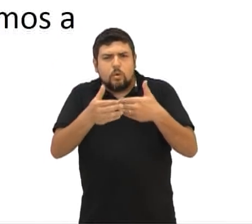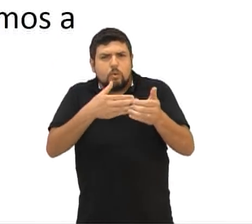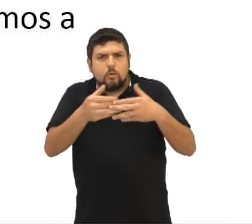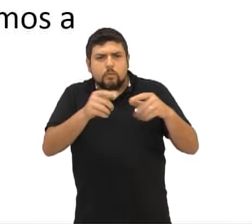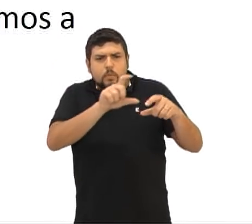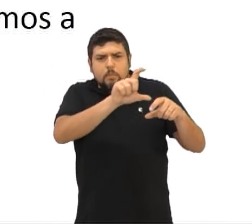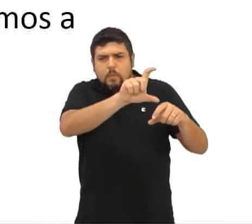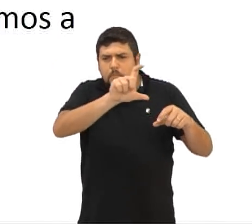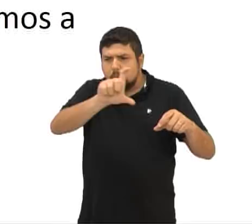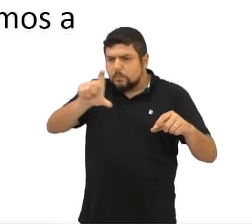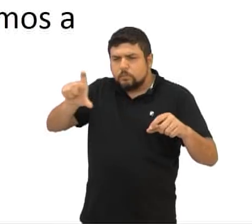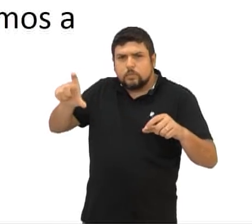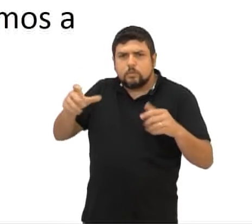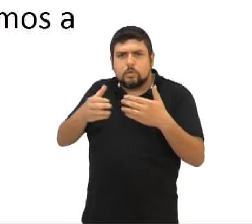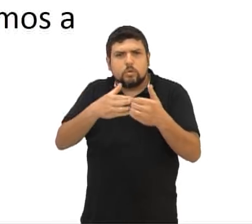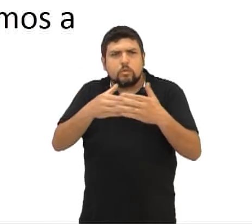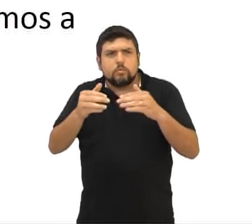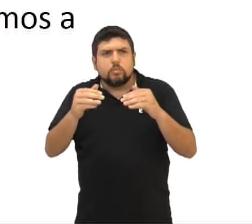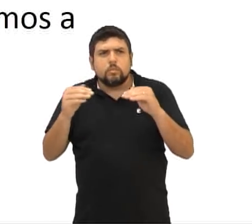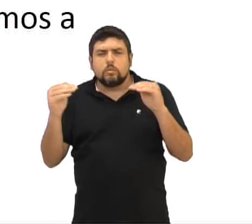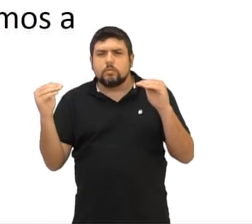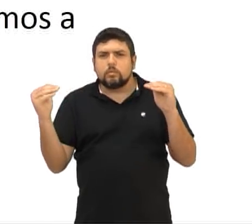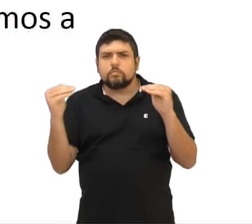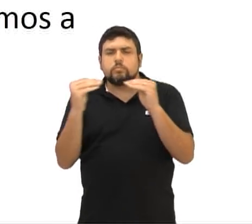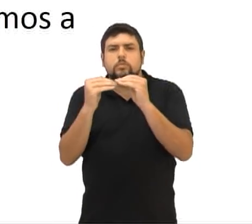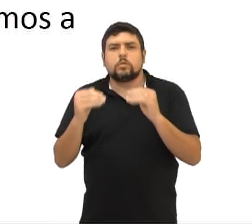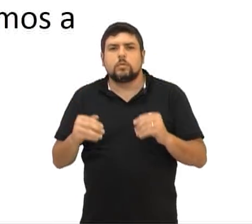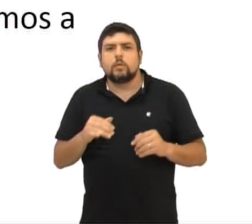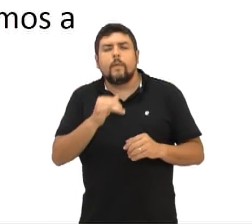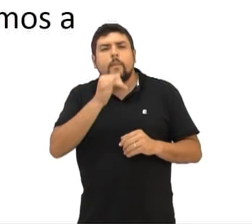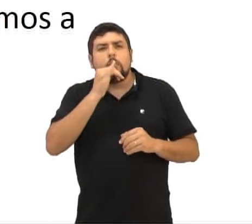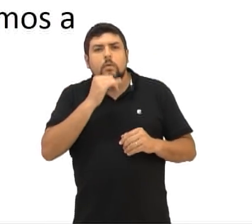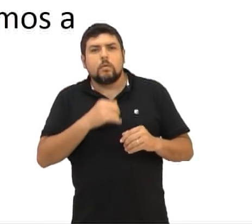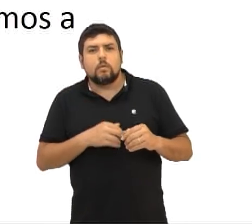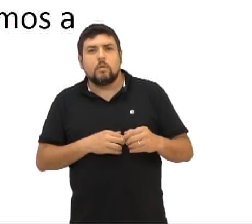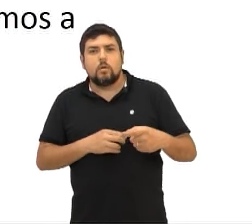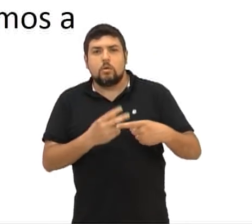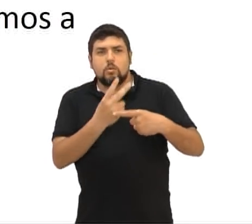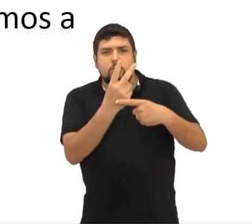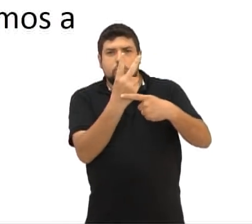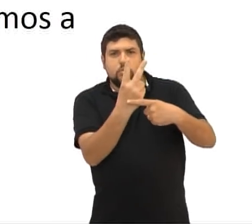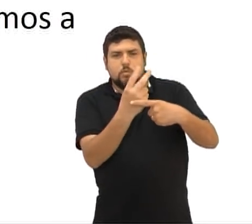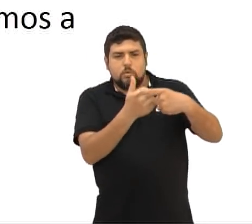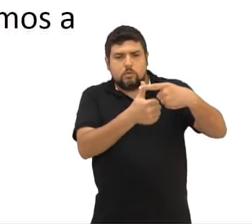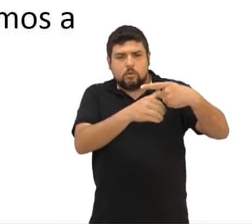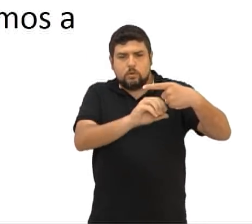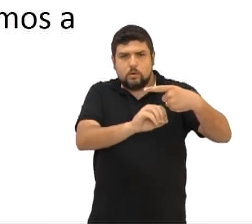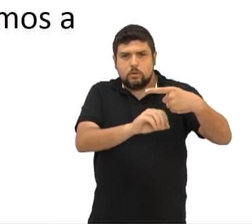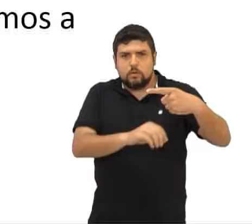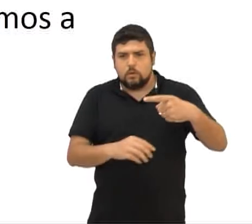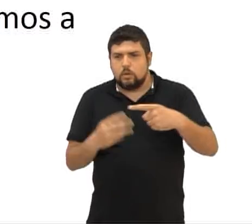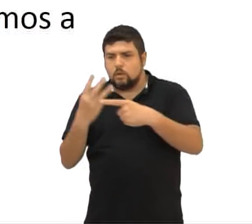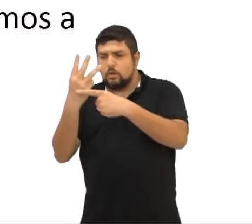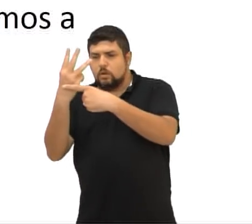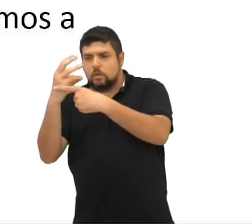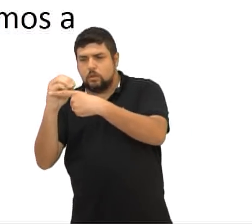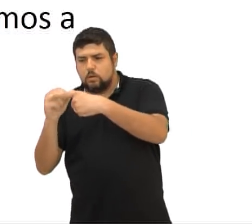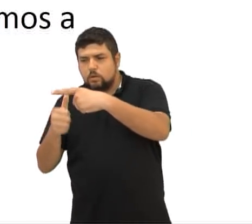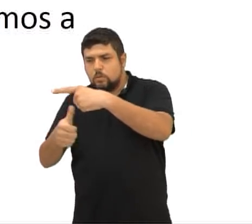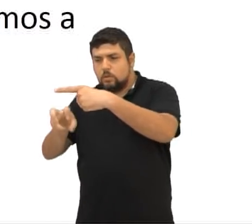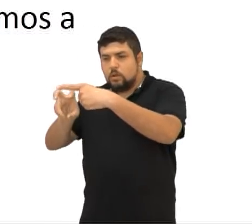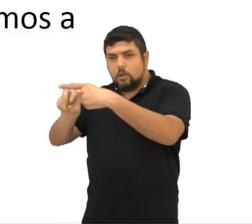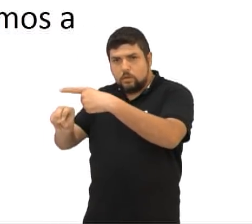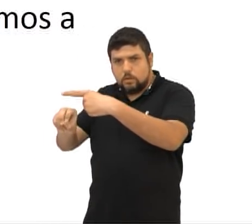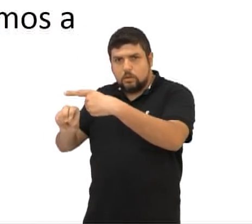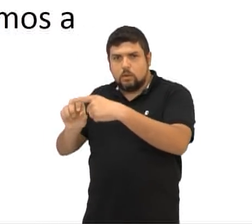a 30 sobre 150, pois se você multiplicar na diagonal, como a gente